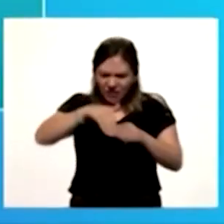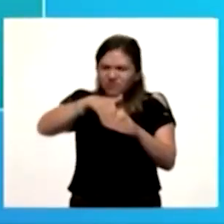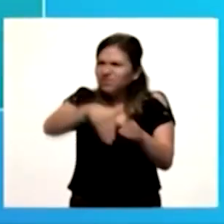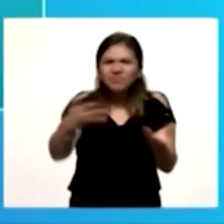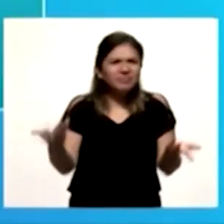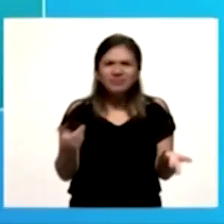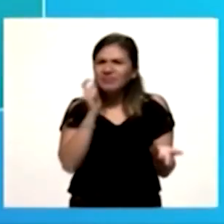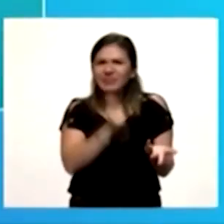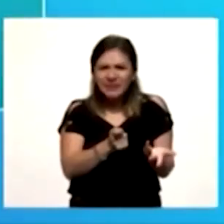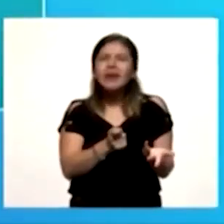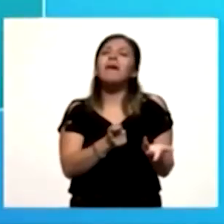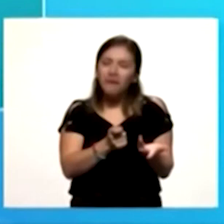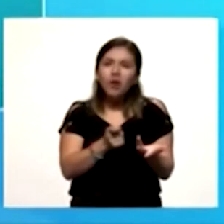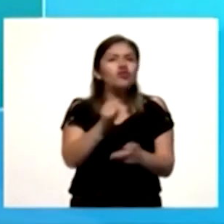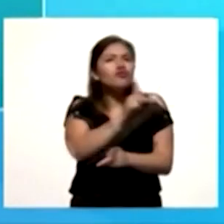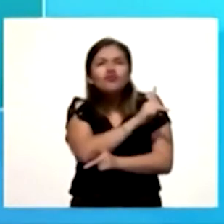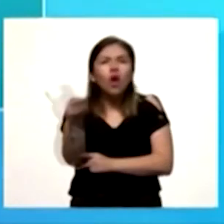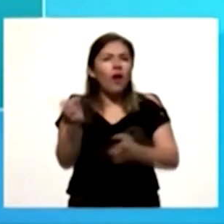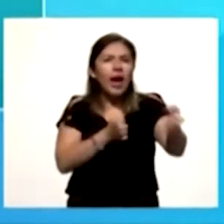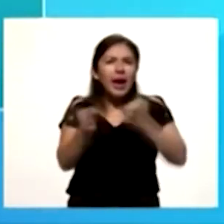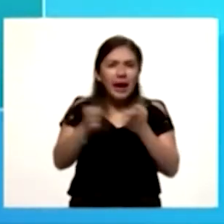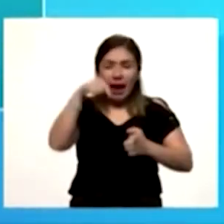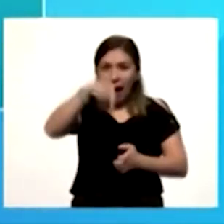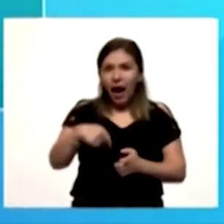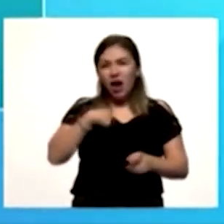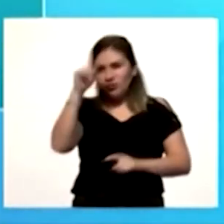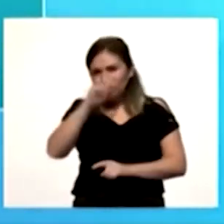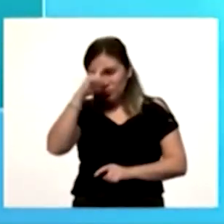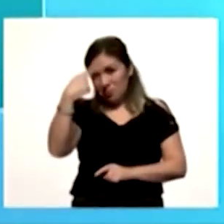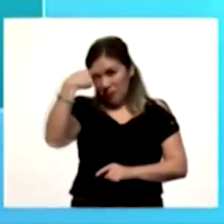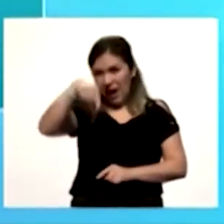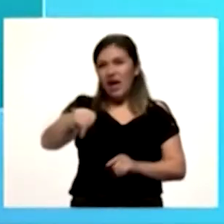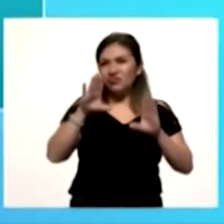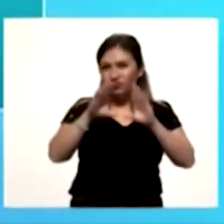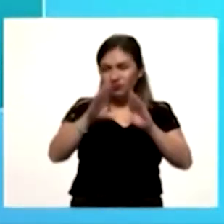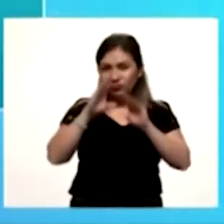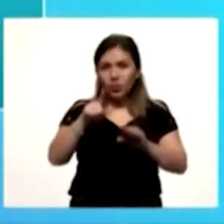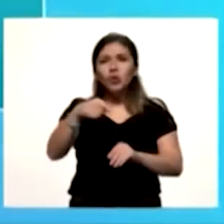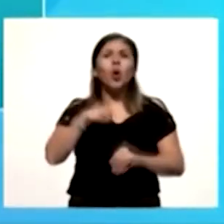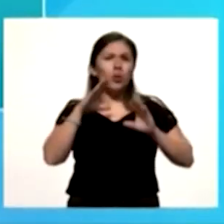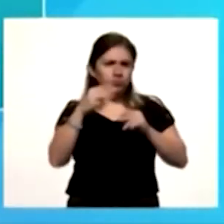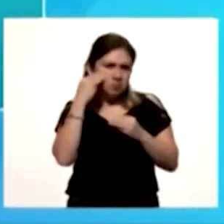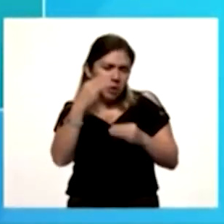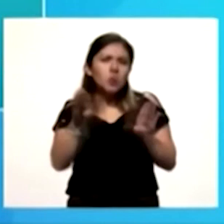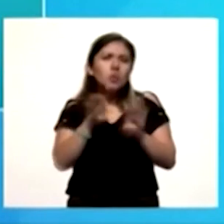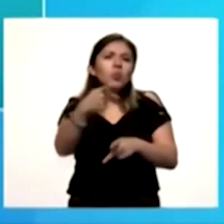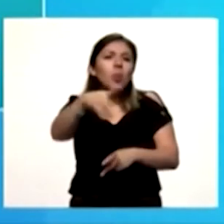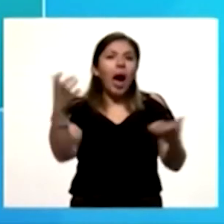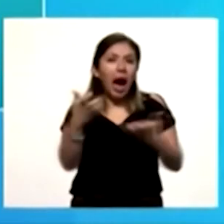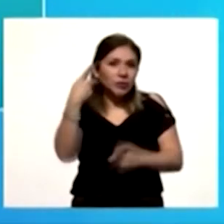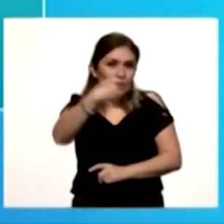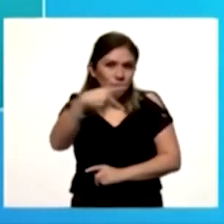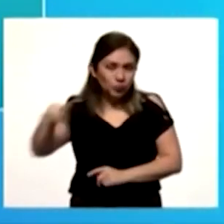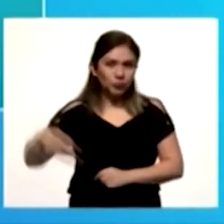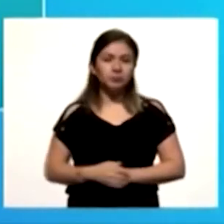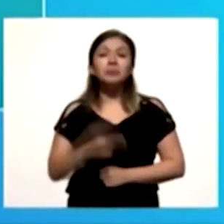se frequenta aula a distância lihusi rádio. México considera hanesang nação da tolo ia mundo, nebe honia caso infecções